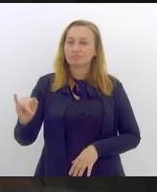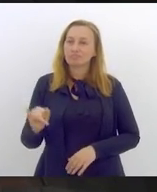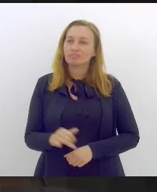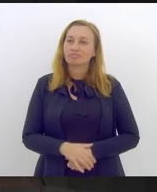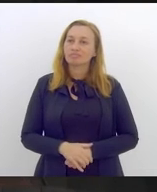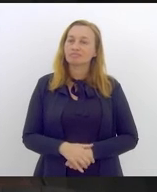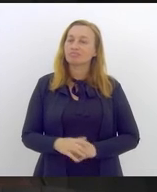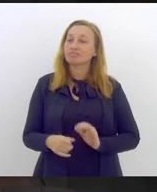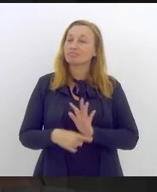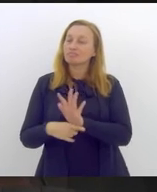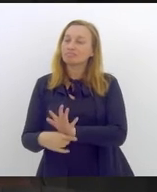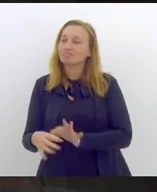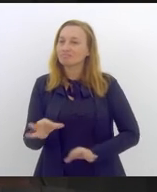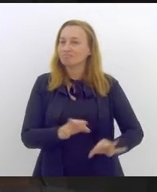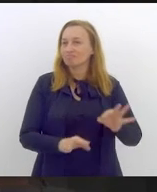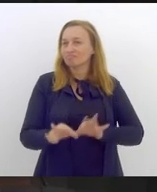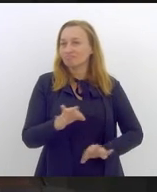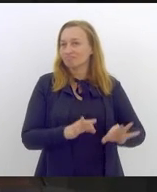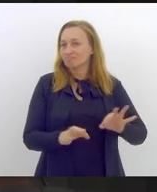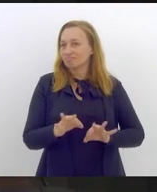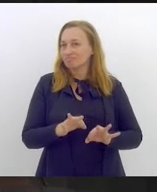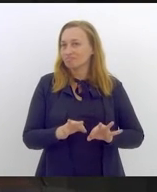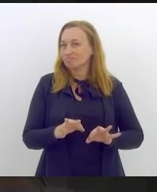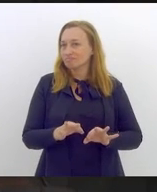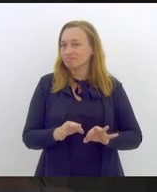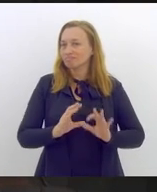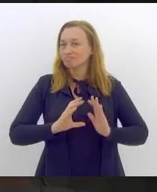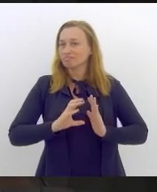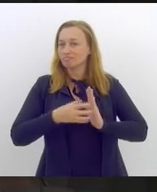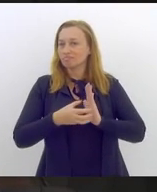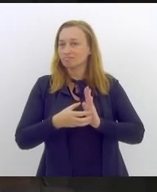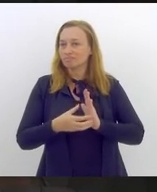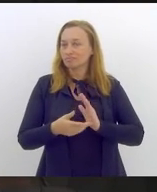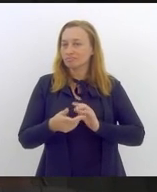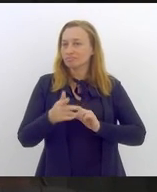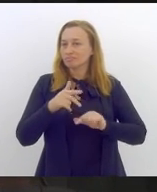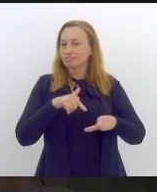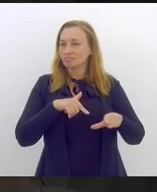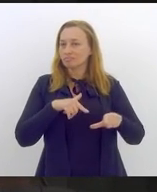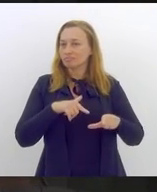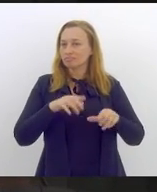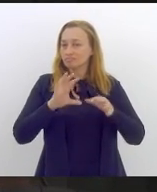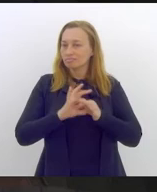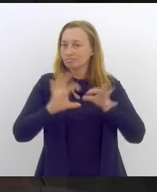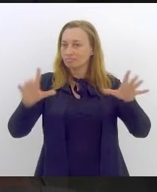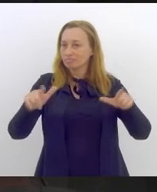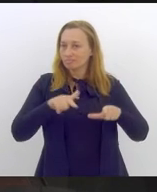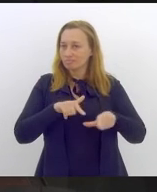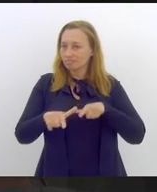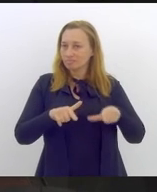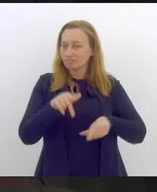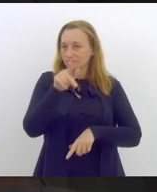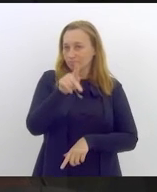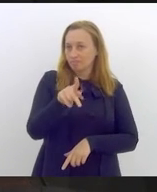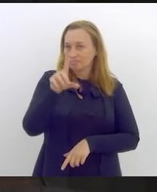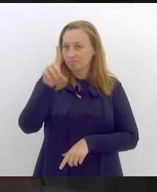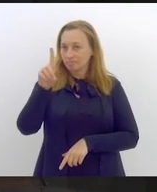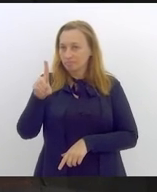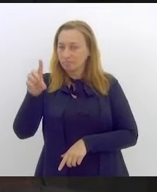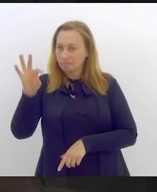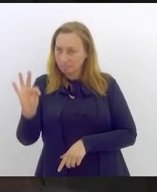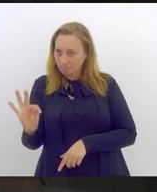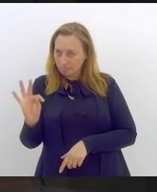ajudando a organizar o partido trabalhista desculpa partiu democrático trabalhista do PDT dos seus